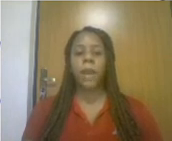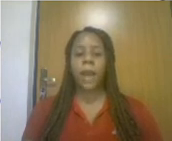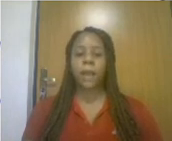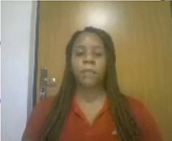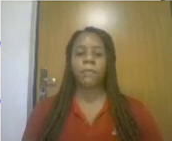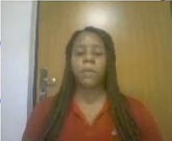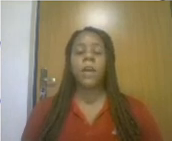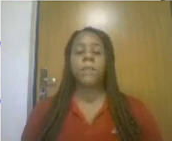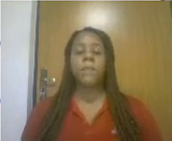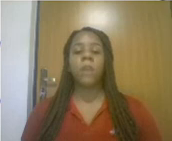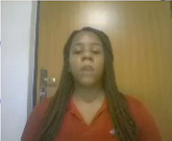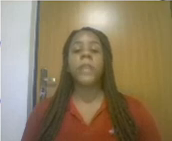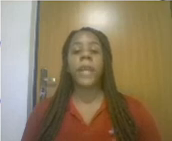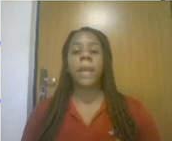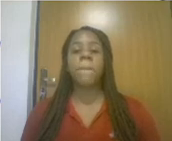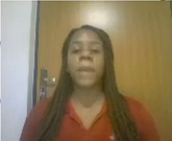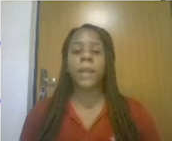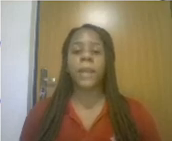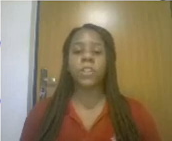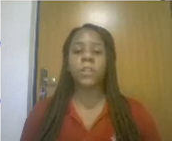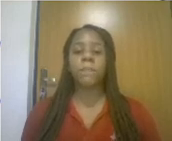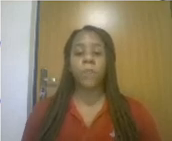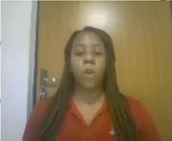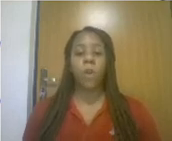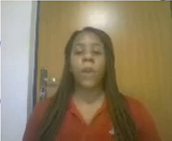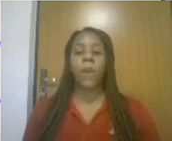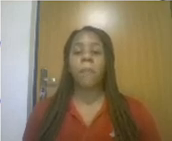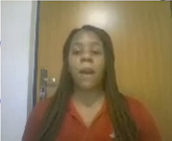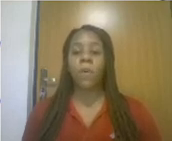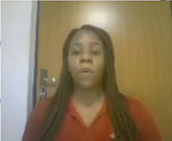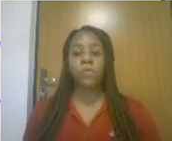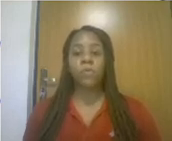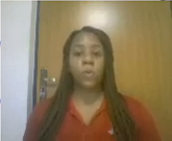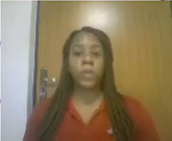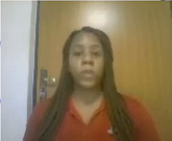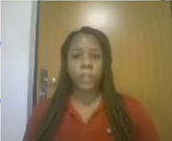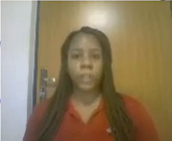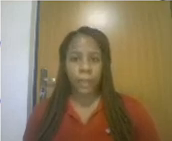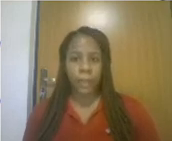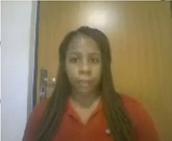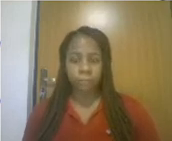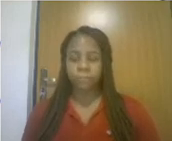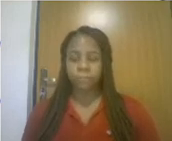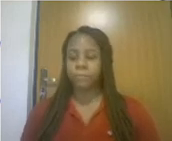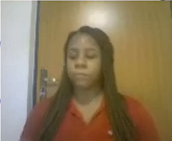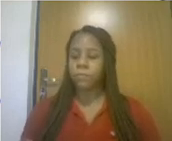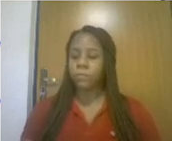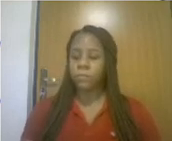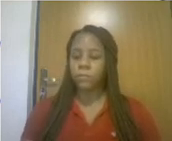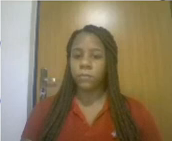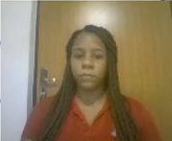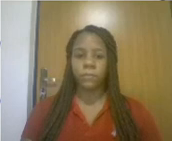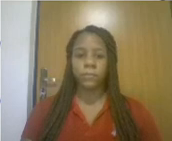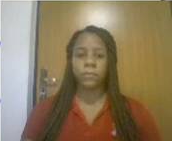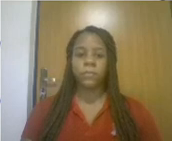De parágrafo. Então, de repente, um animal cruzou a estrada.